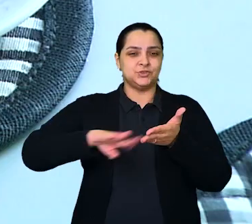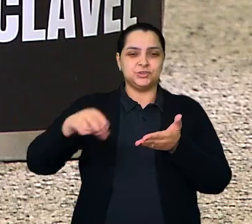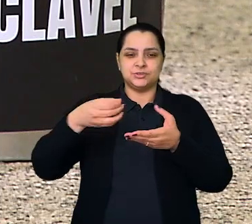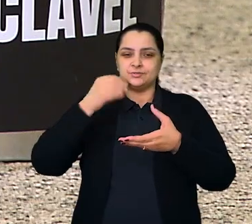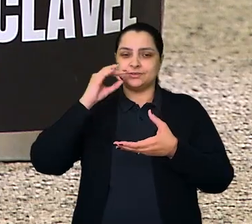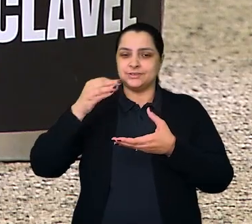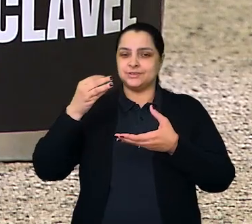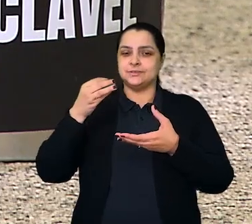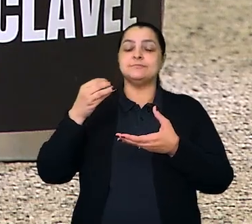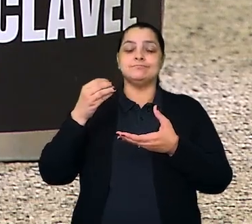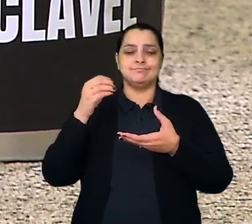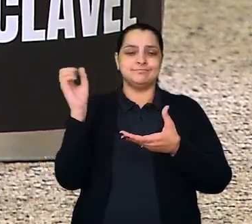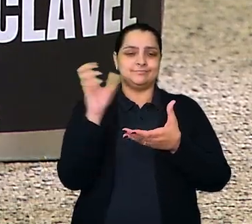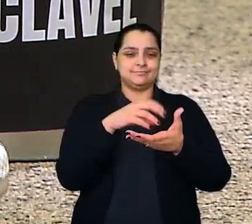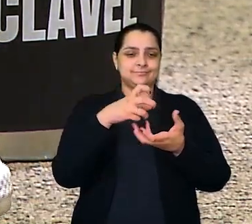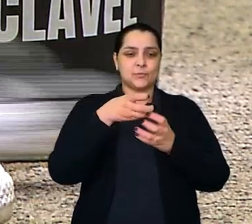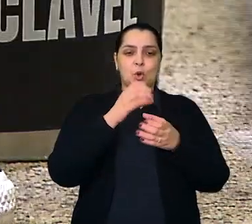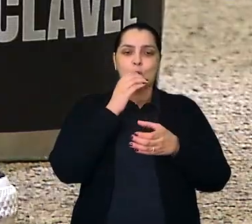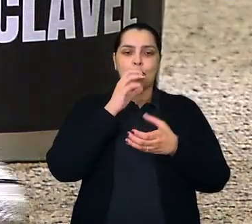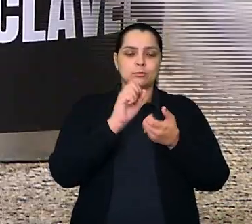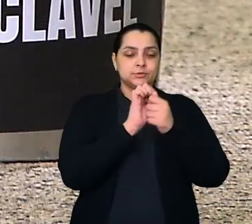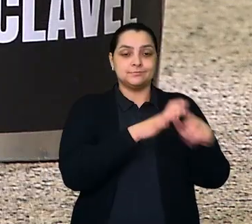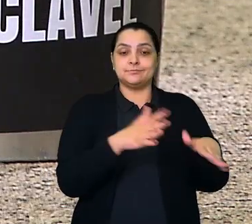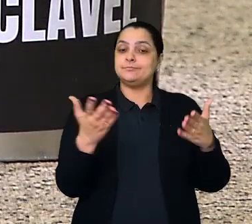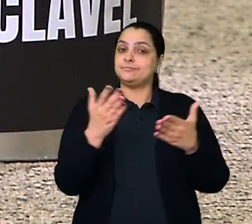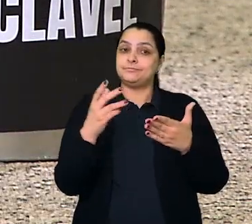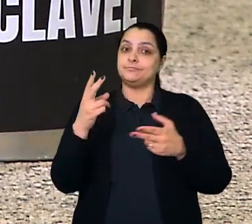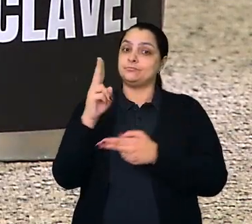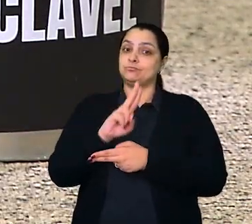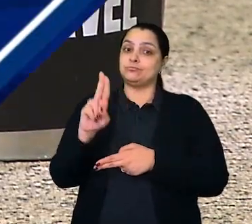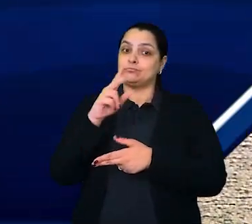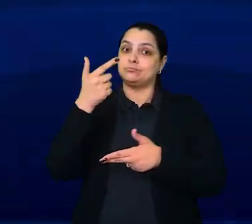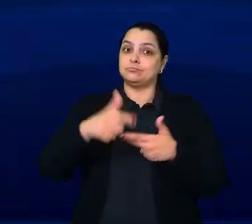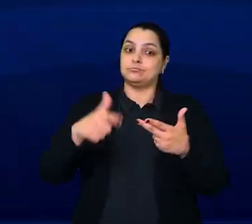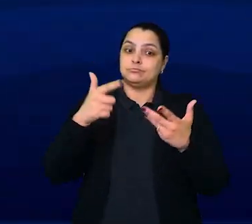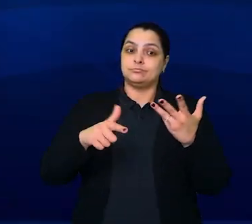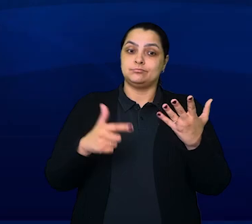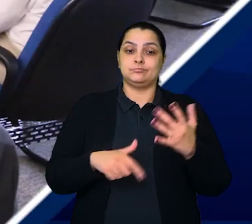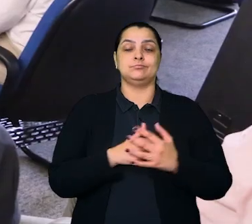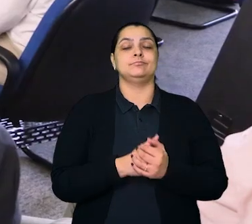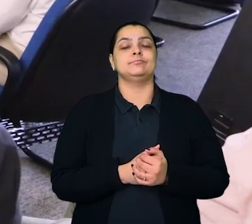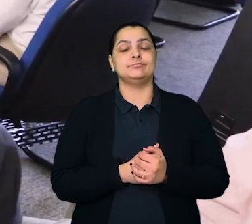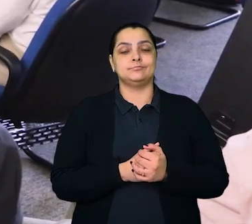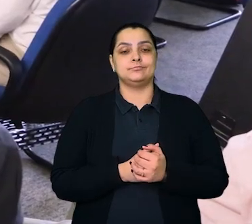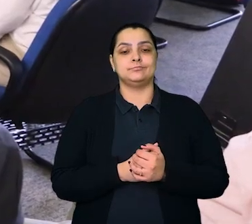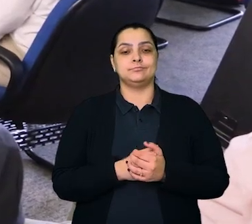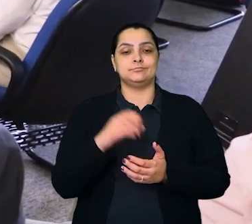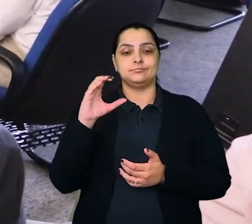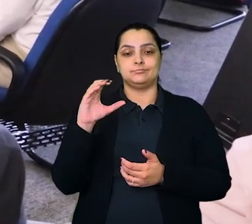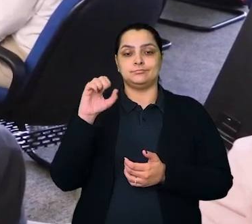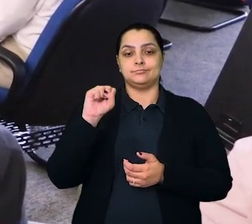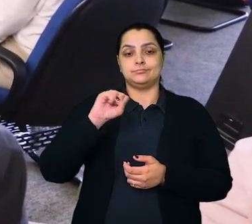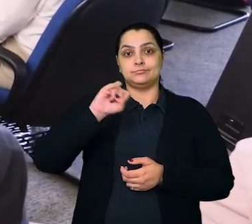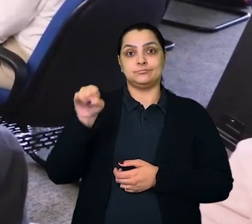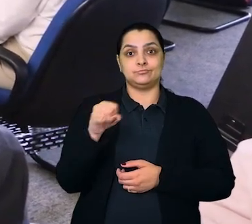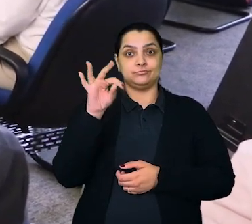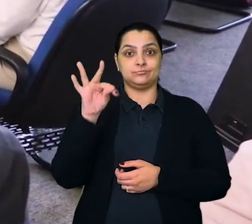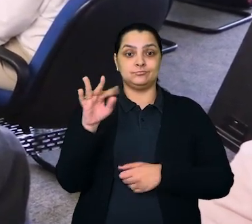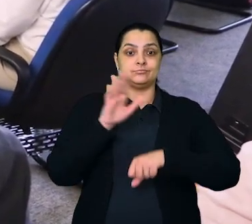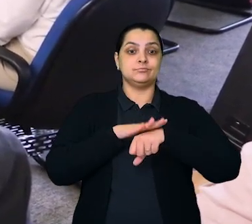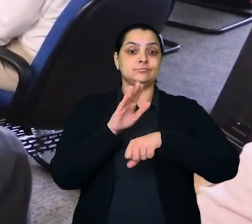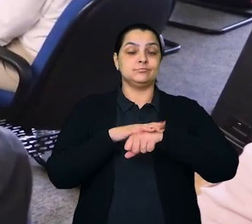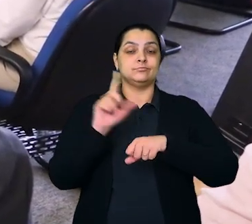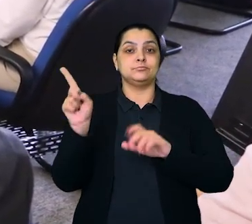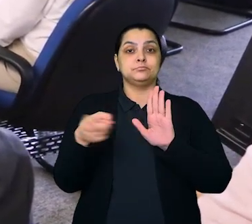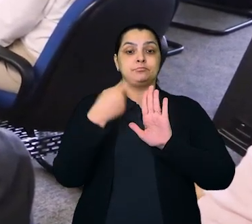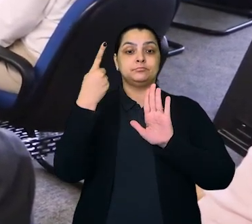materiais descartáveis e a gestão adequada de resíduos. O Conselho Superior da Justiça do Trabalho realizou